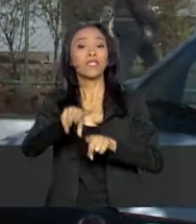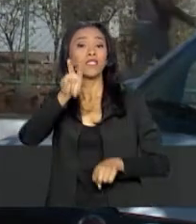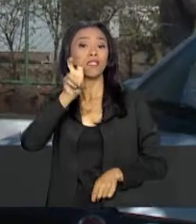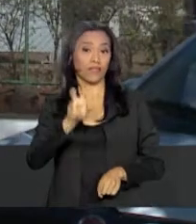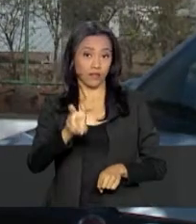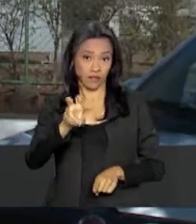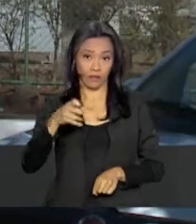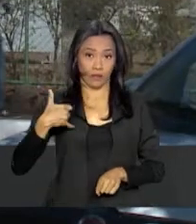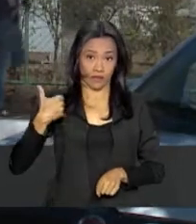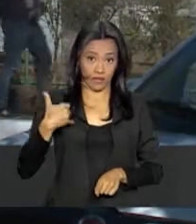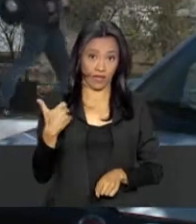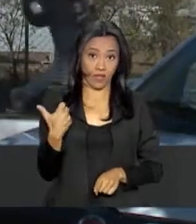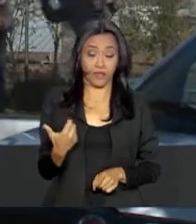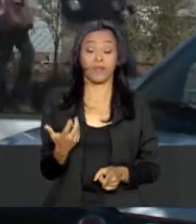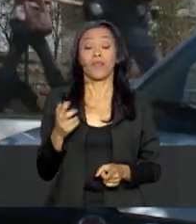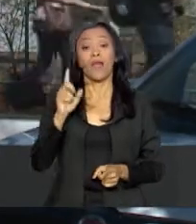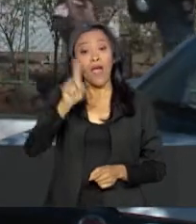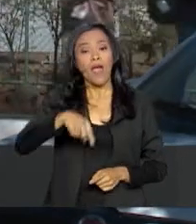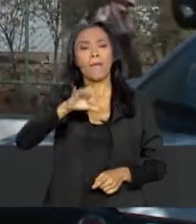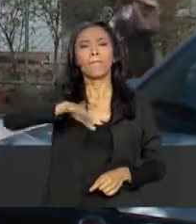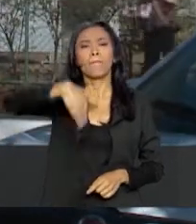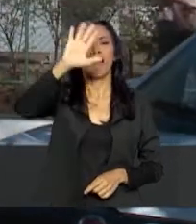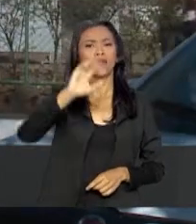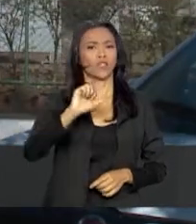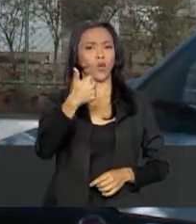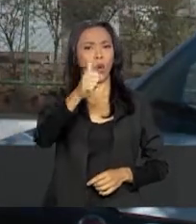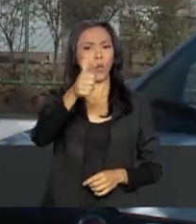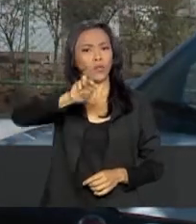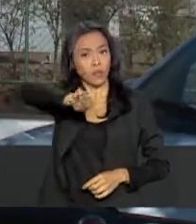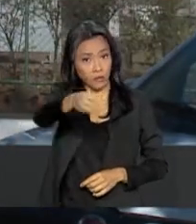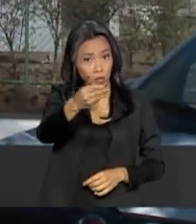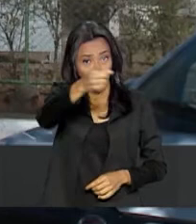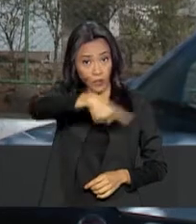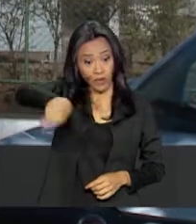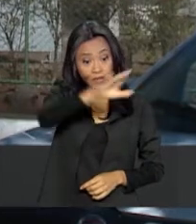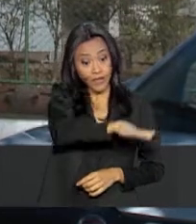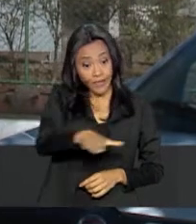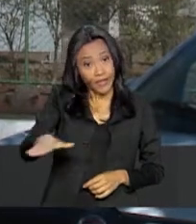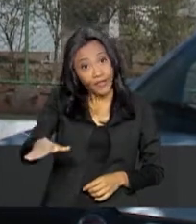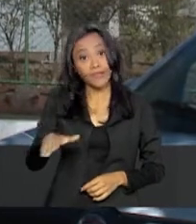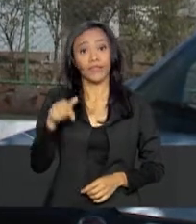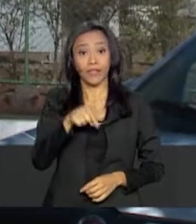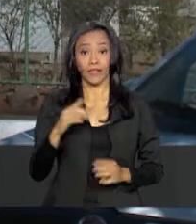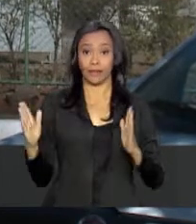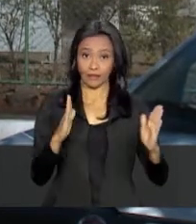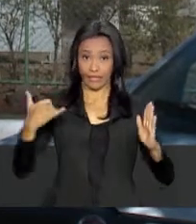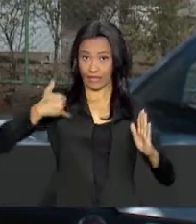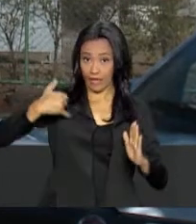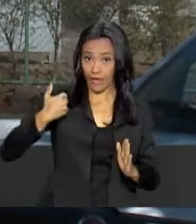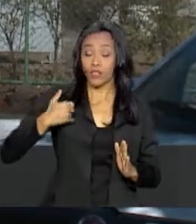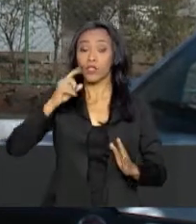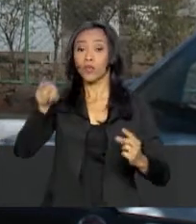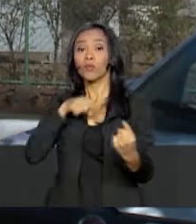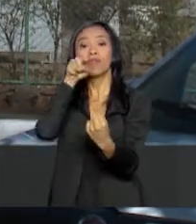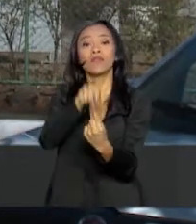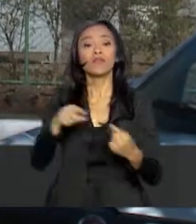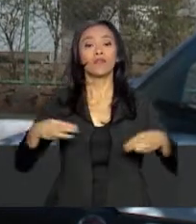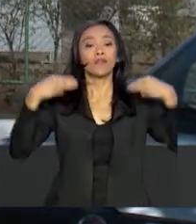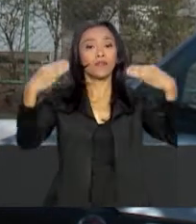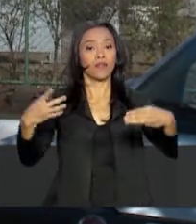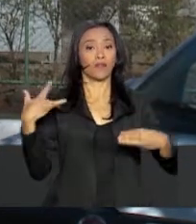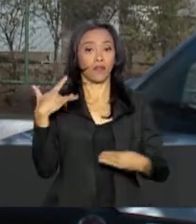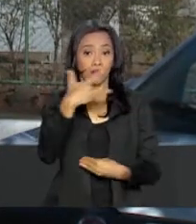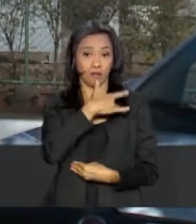vacinal são mais de 11 milhões de crianças nesta faixa etária de idade ea meta do ministério da saúde é